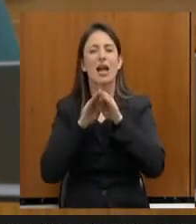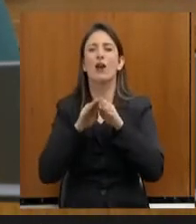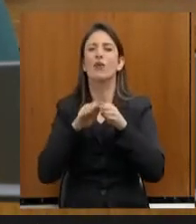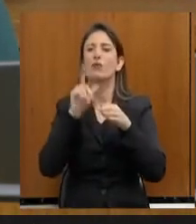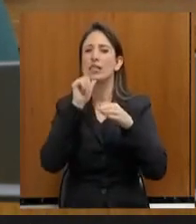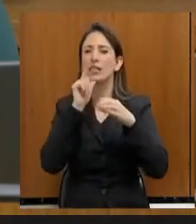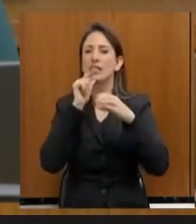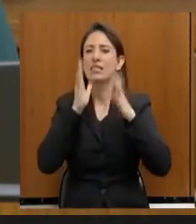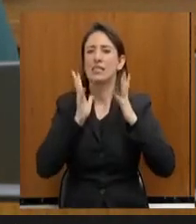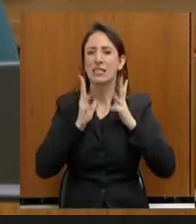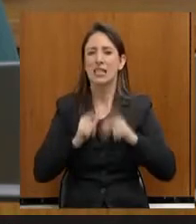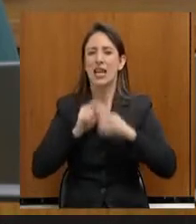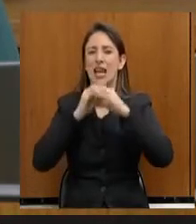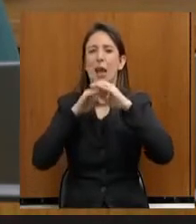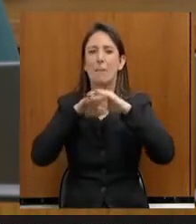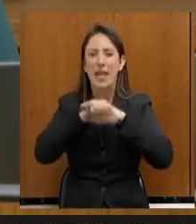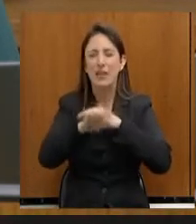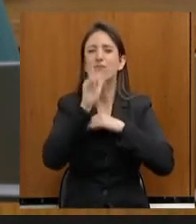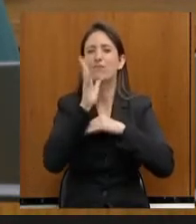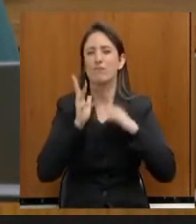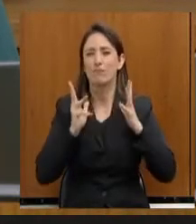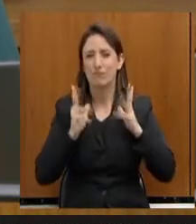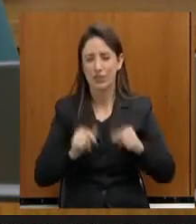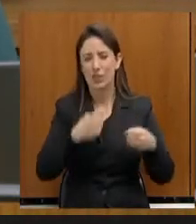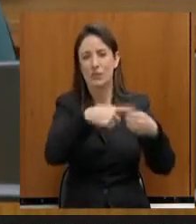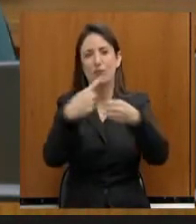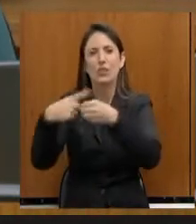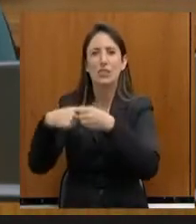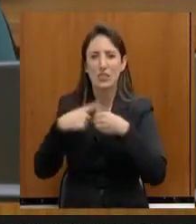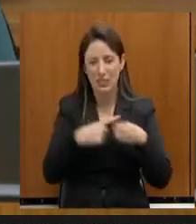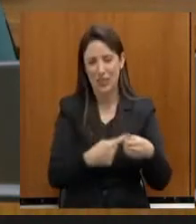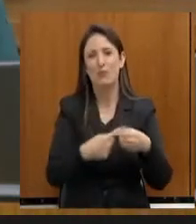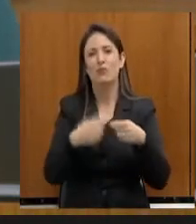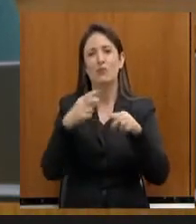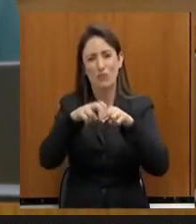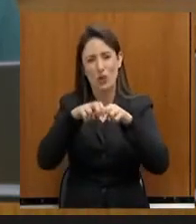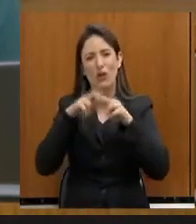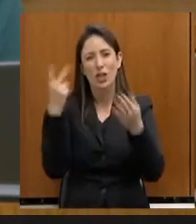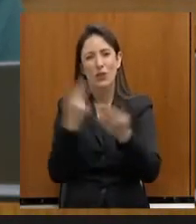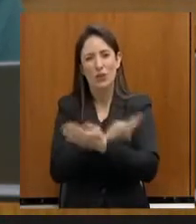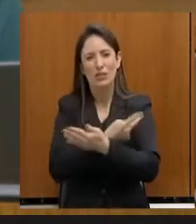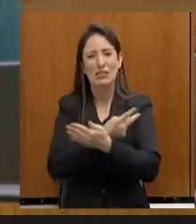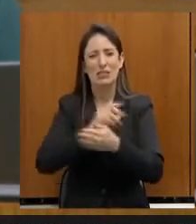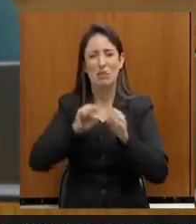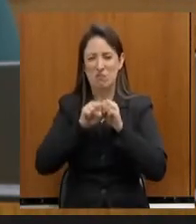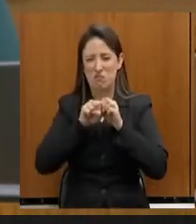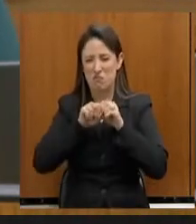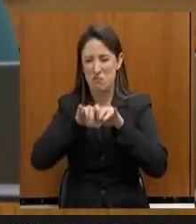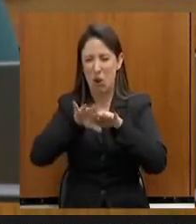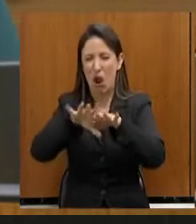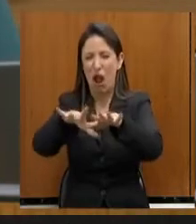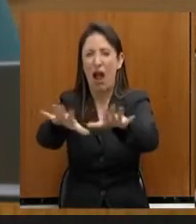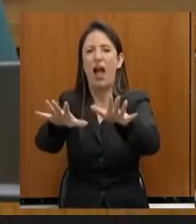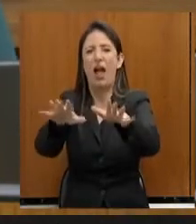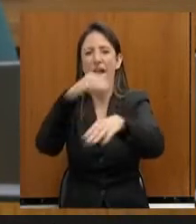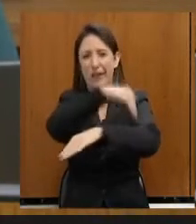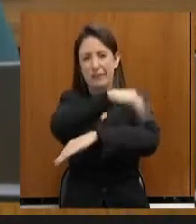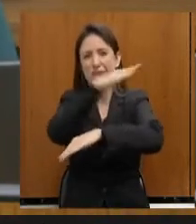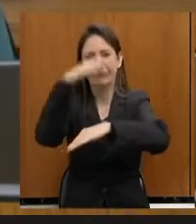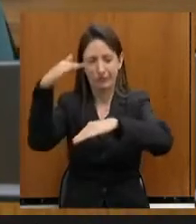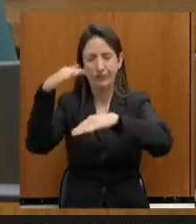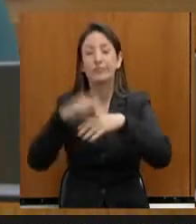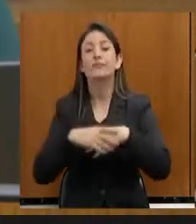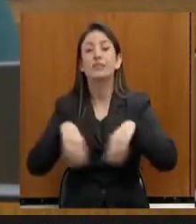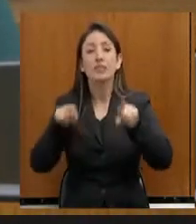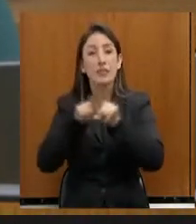é que de fato trará não só uma recuperação pelo dano causado mas o rio de melhor